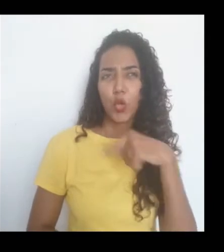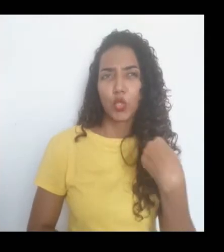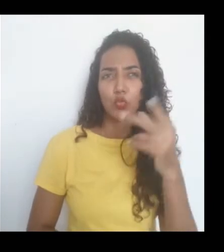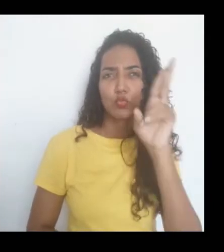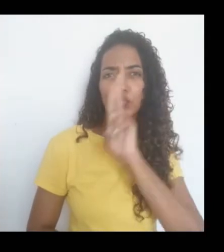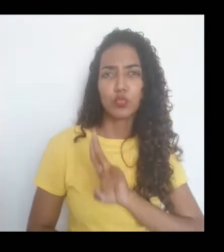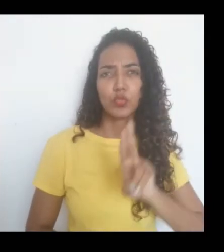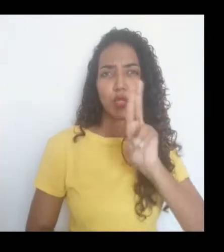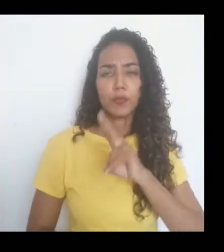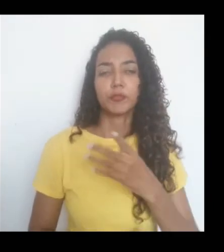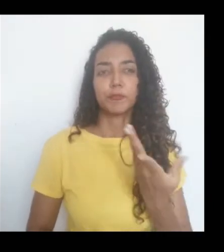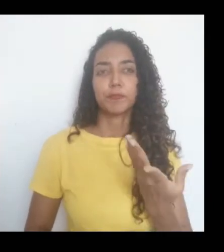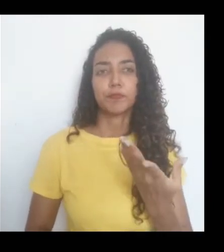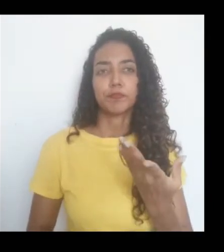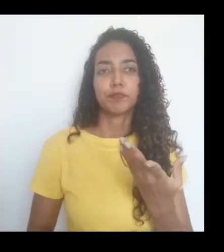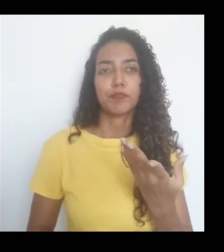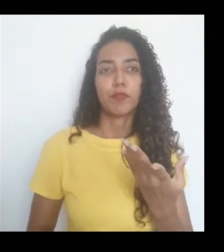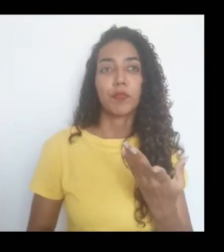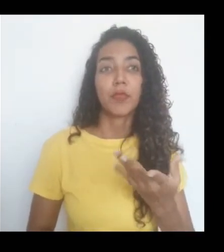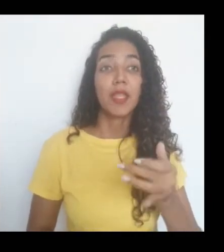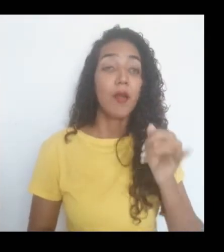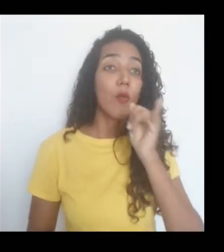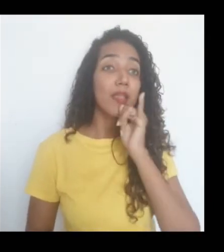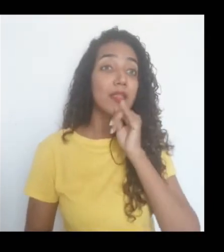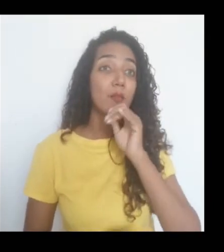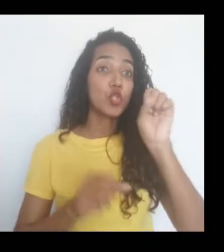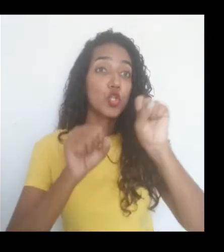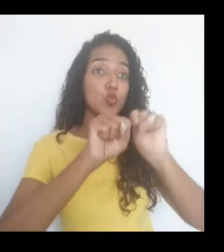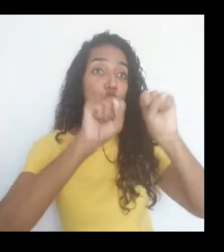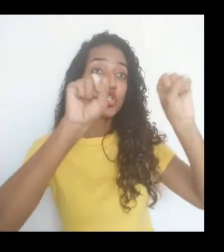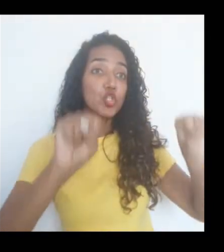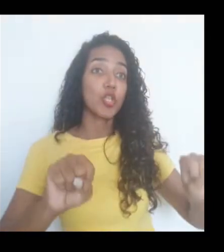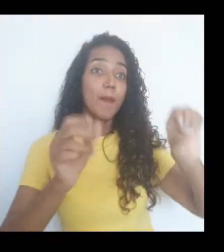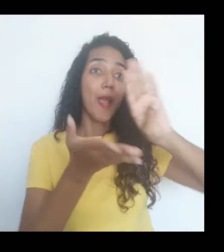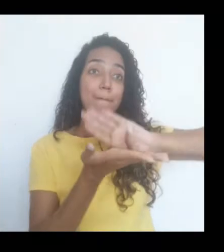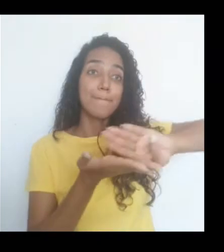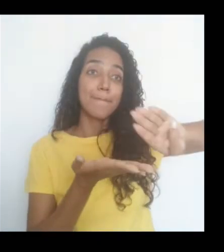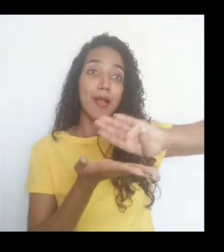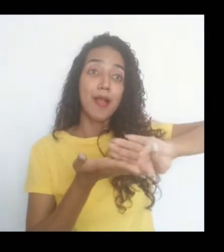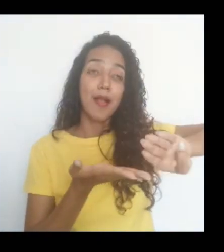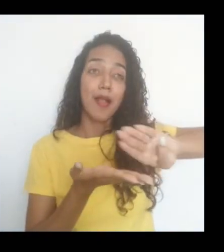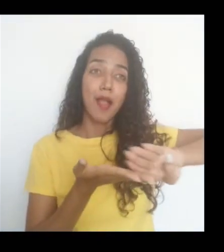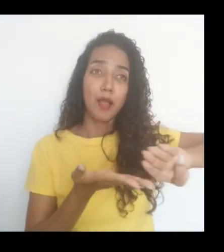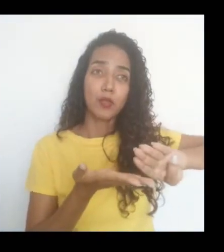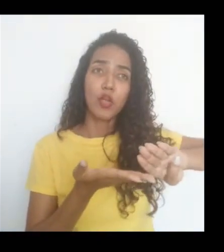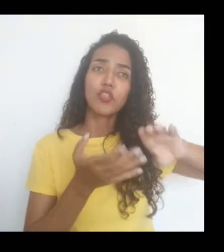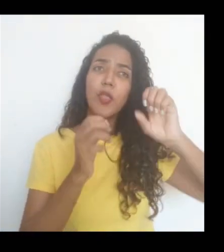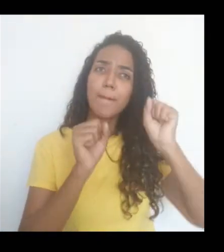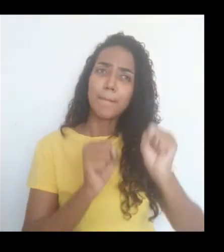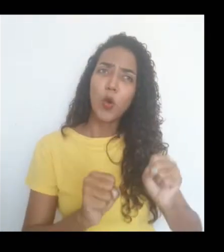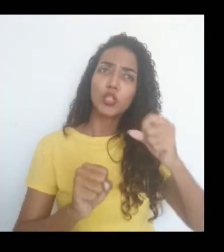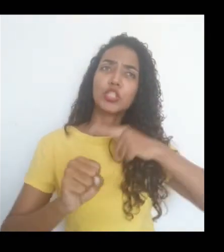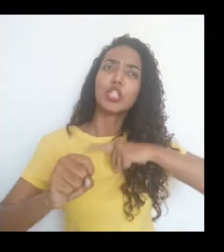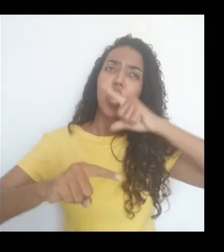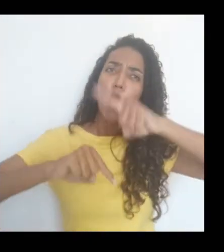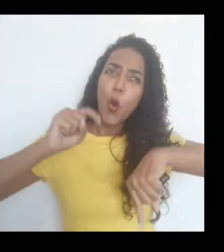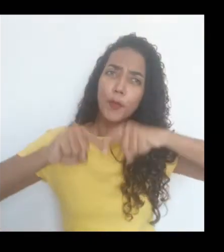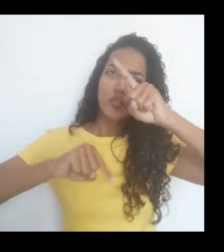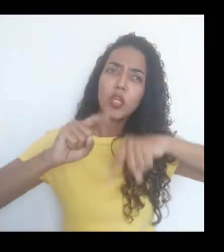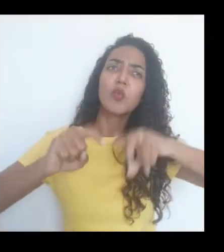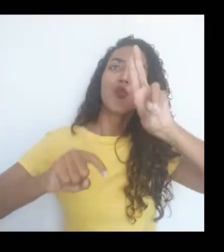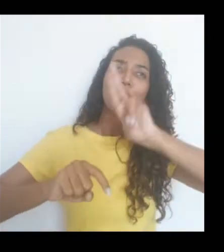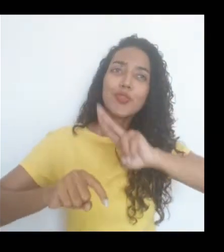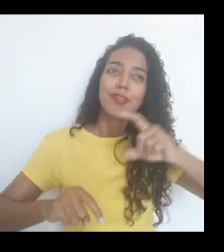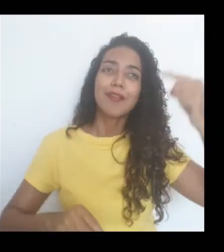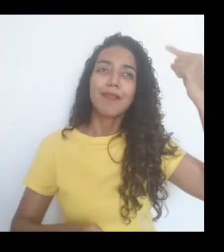é o exemplo de um sistema bancário, a gente pode ter objetos usando essa mesma lógica de atributos e métodos. A gente pode